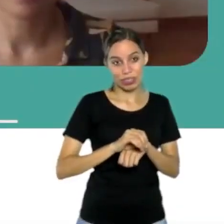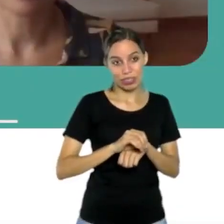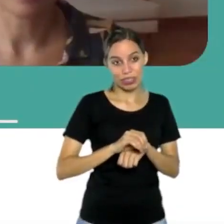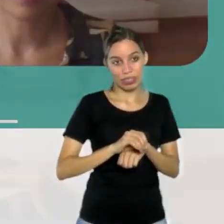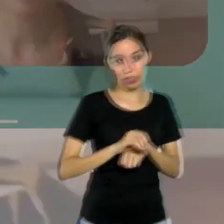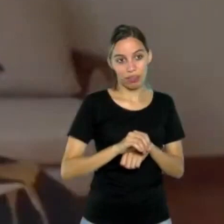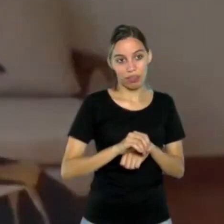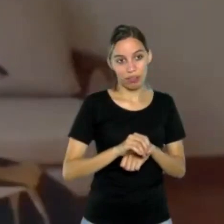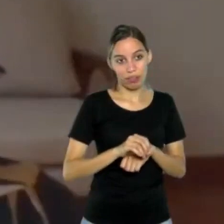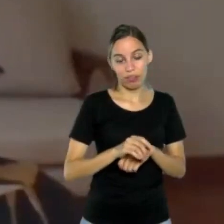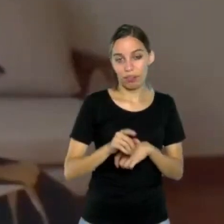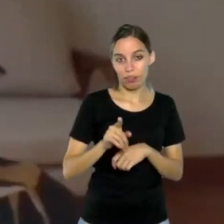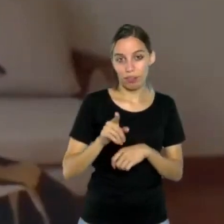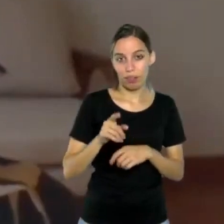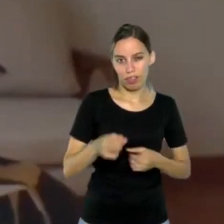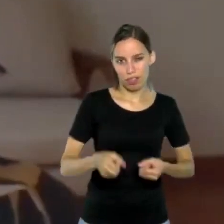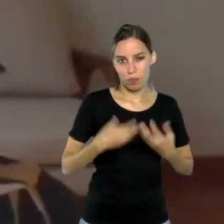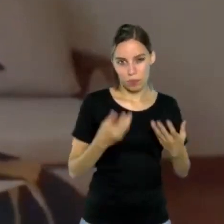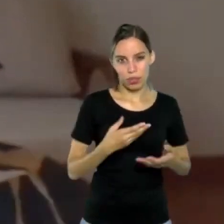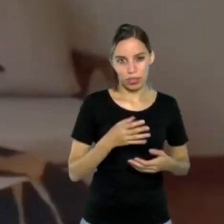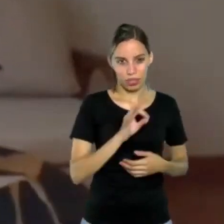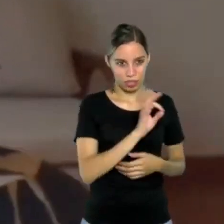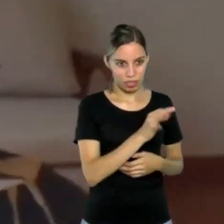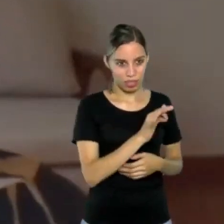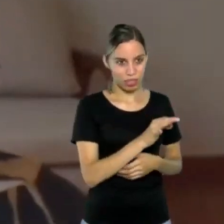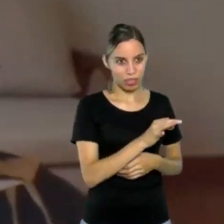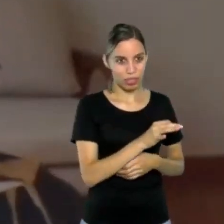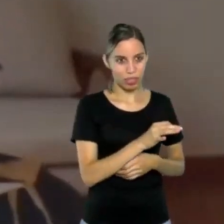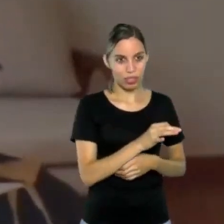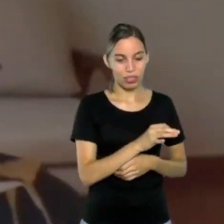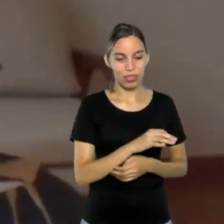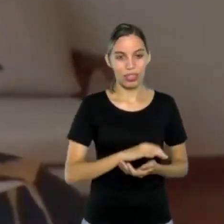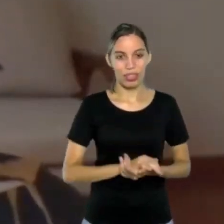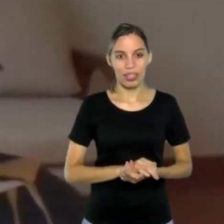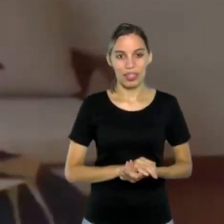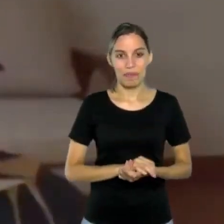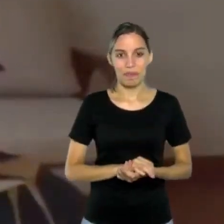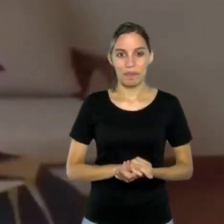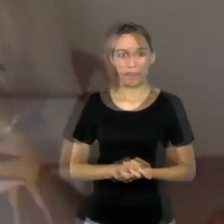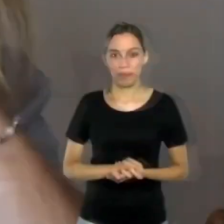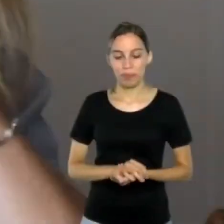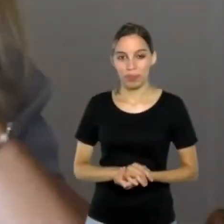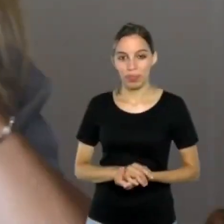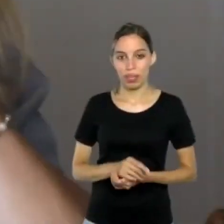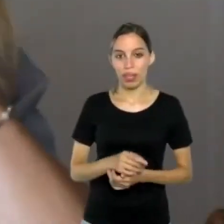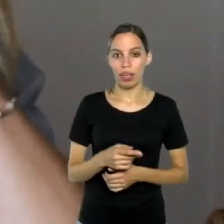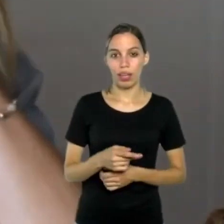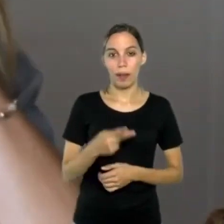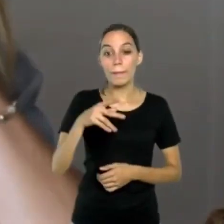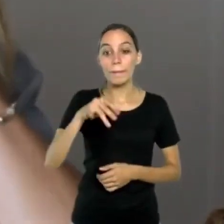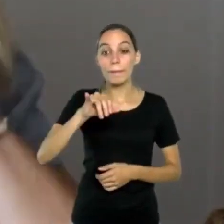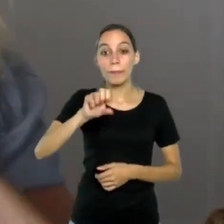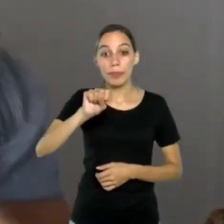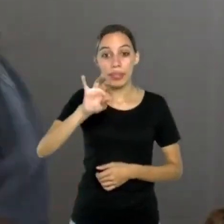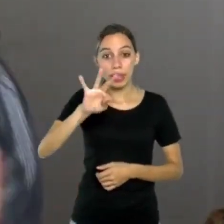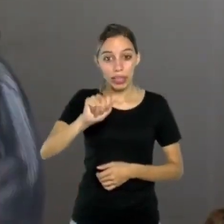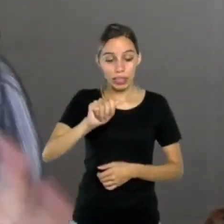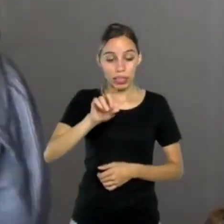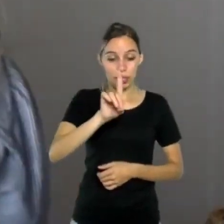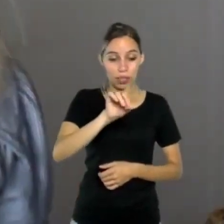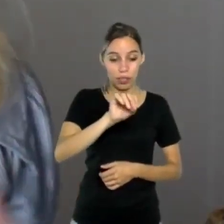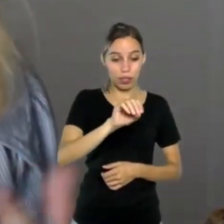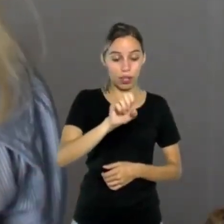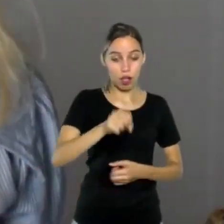que eu acho esse nome é genial, né? Que tem essa dualidade aí. Eu quero te pedir para falar um pouco